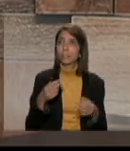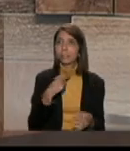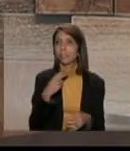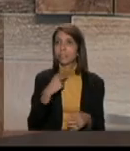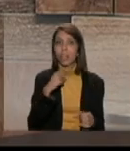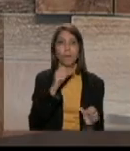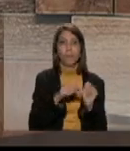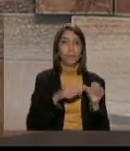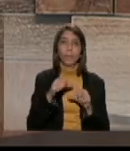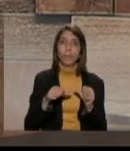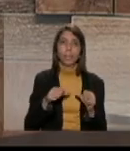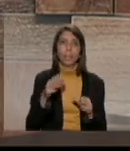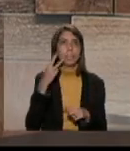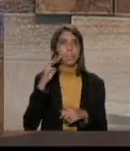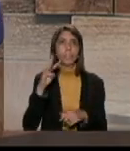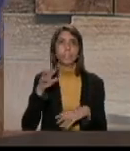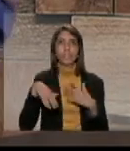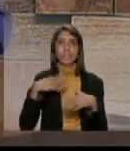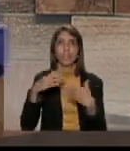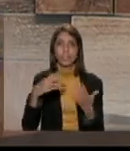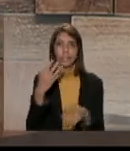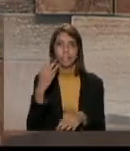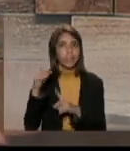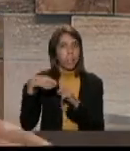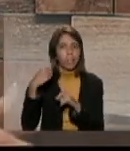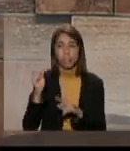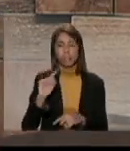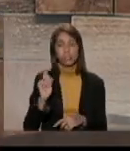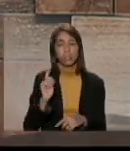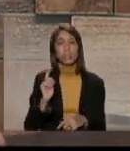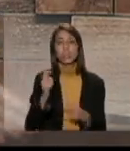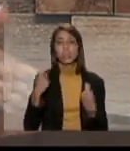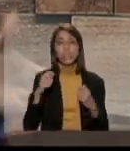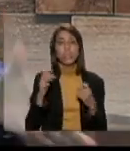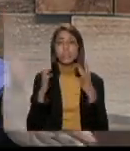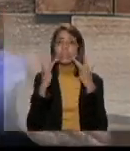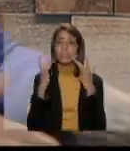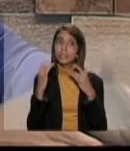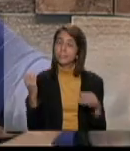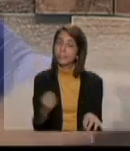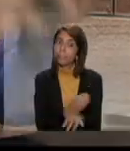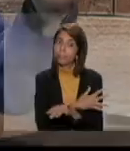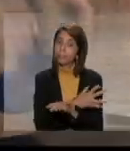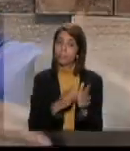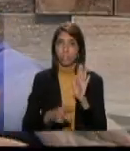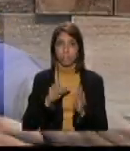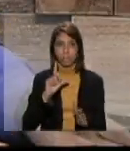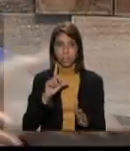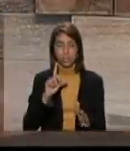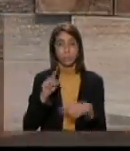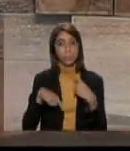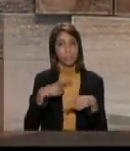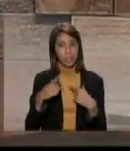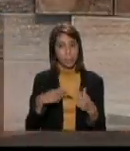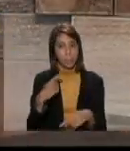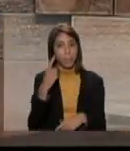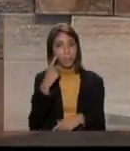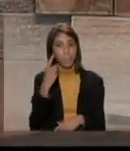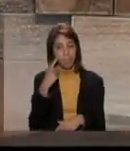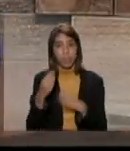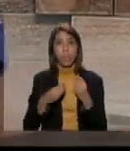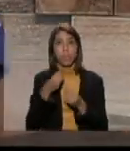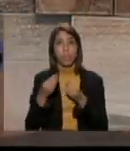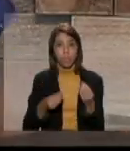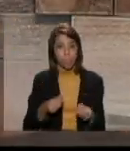né não tem como 3 depois de ficar muito bom a gente procura fazer esta cena do drama antes para depois contraiu